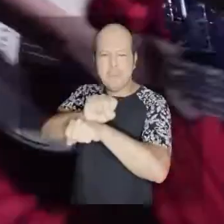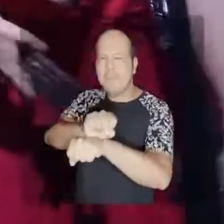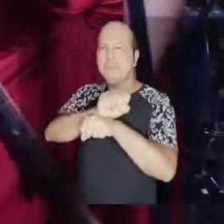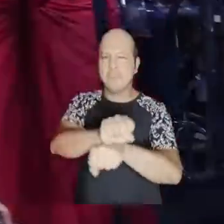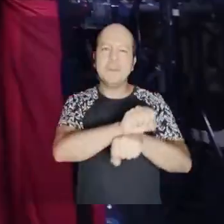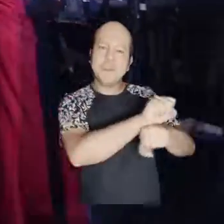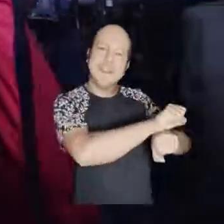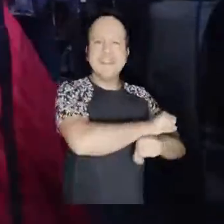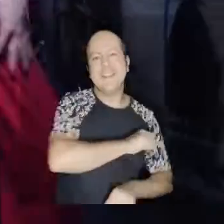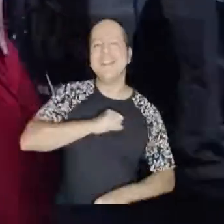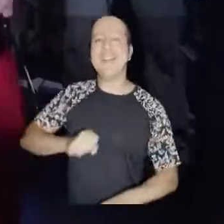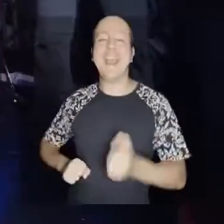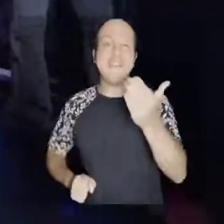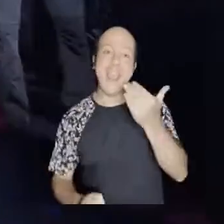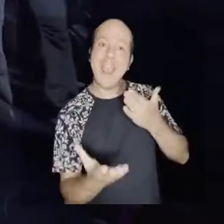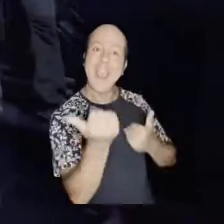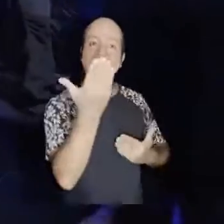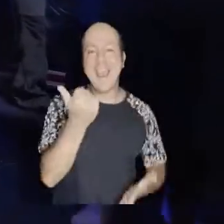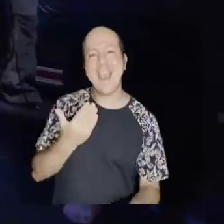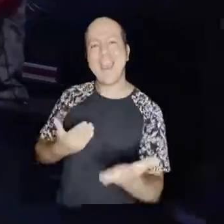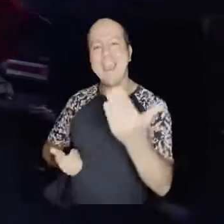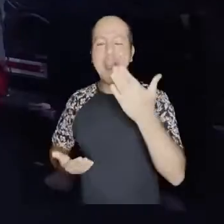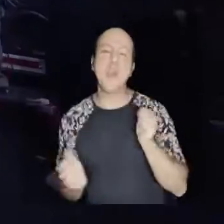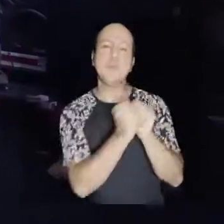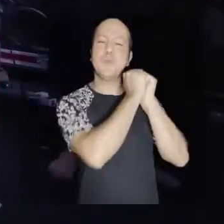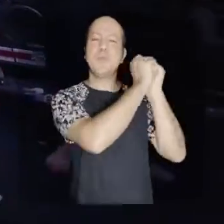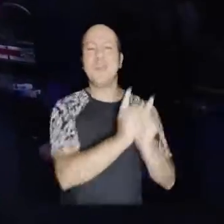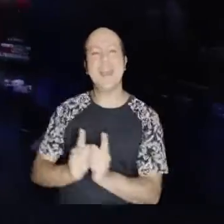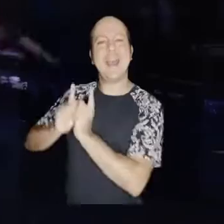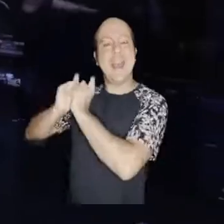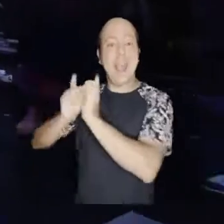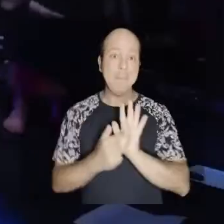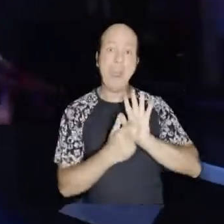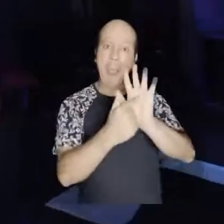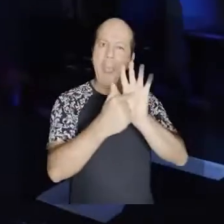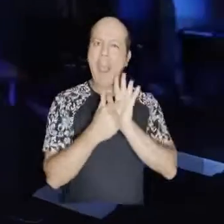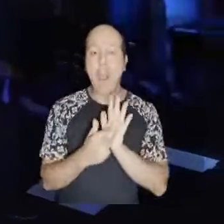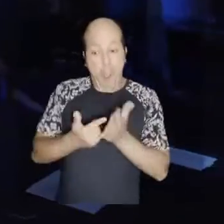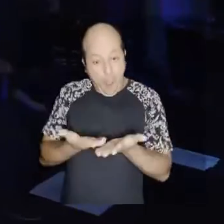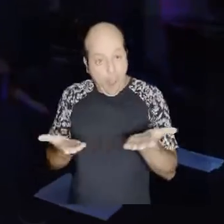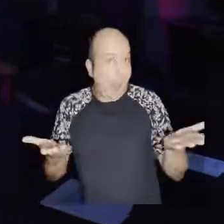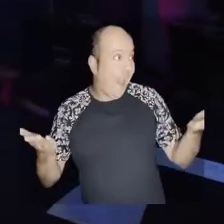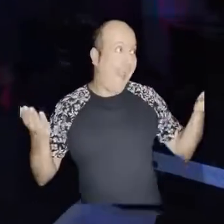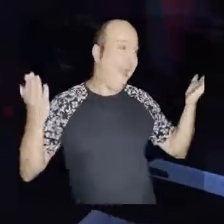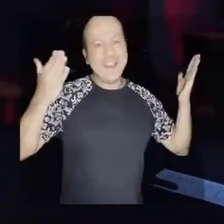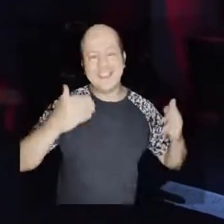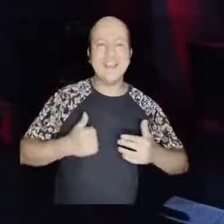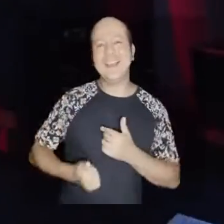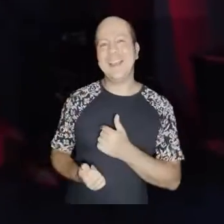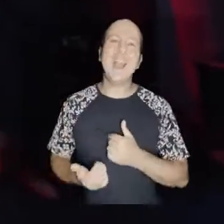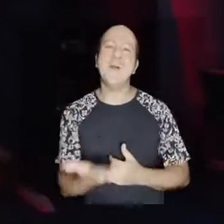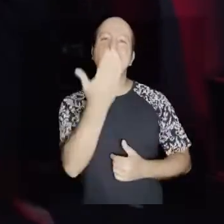esperando. Venha, venha, venha comigo que eu te mostro meu país.